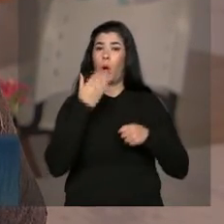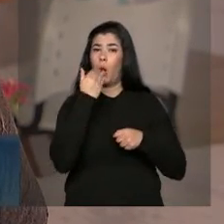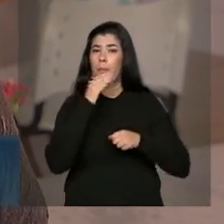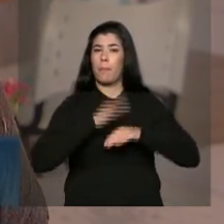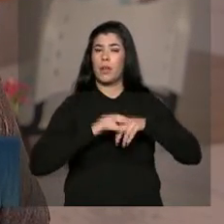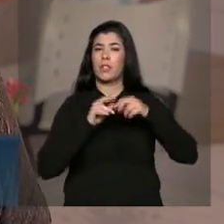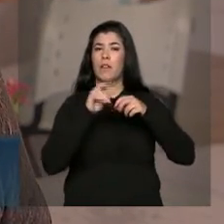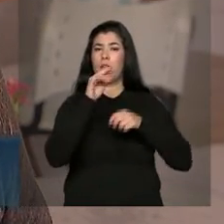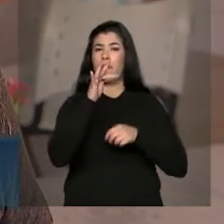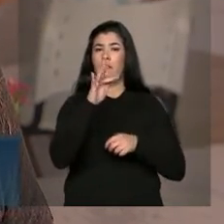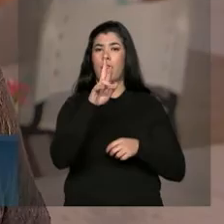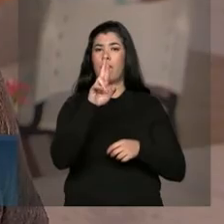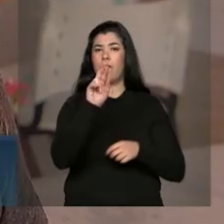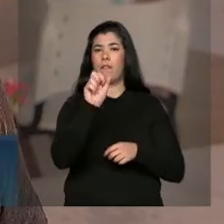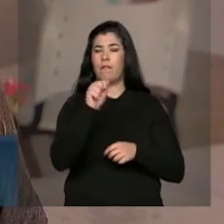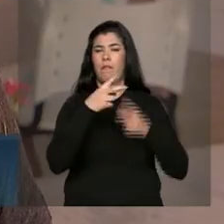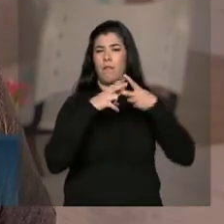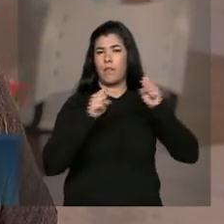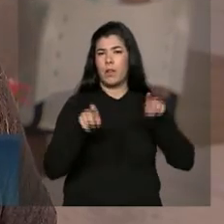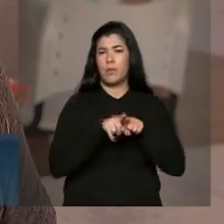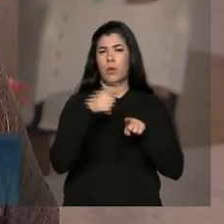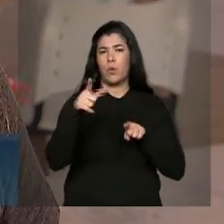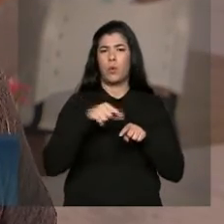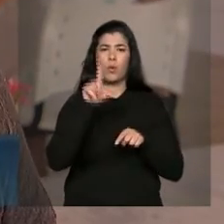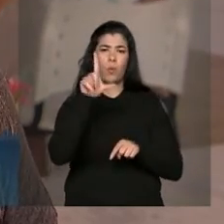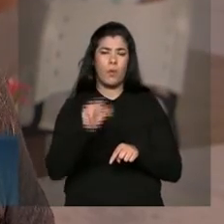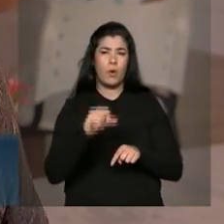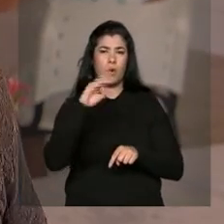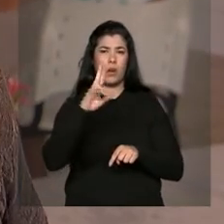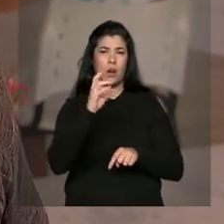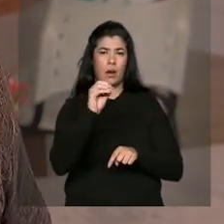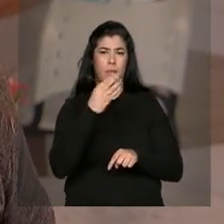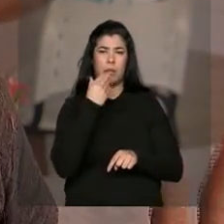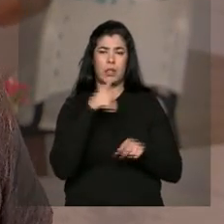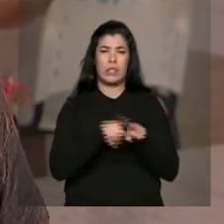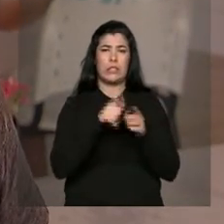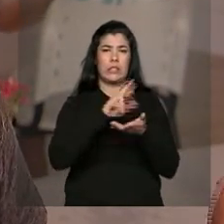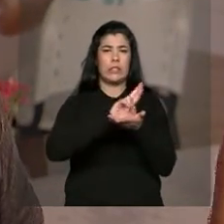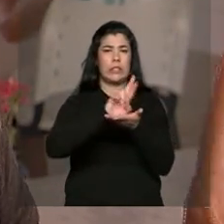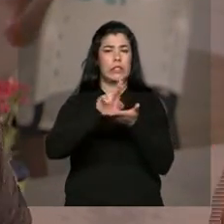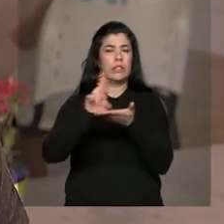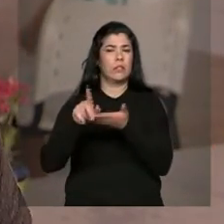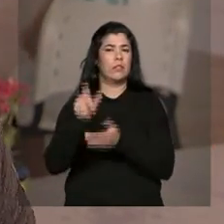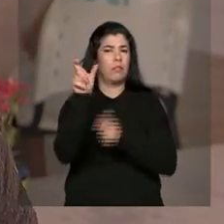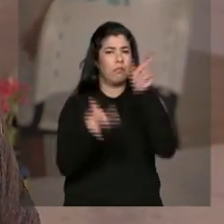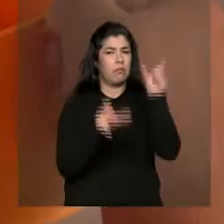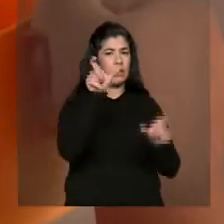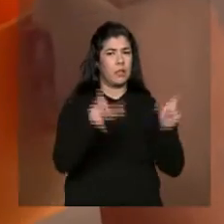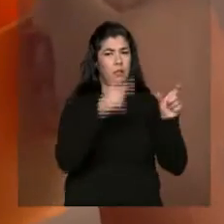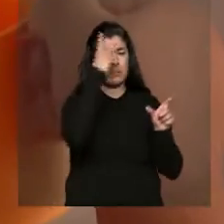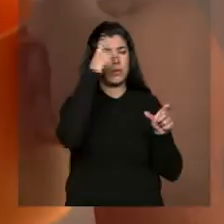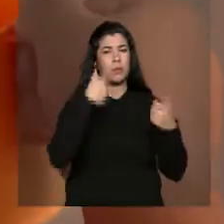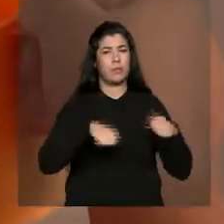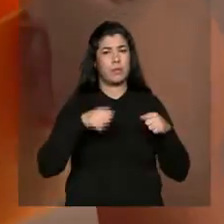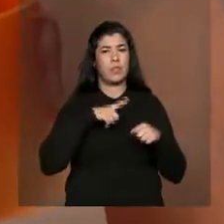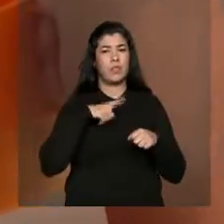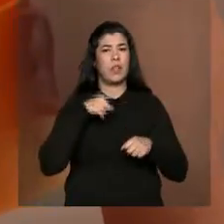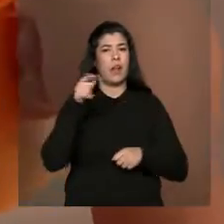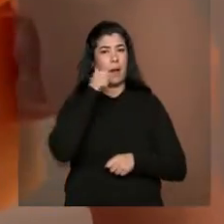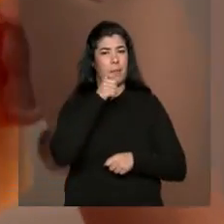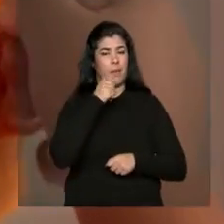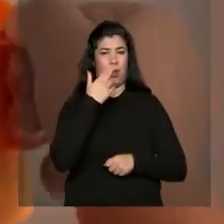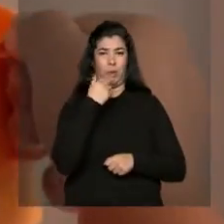outros uma alimentação com menos carboidrato, mais carboidrato. Né? E ela elabora, né? E sempre de